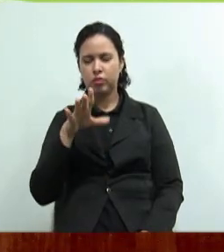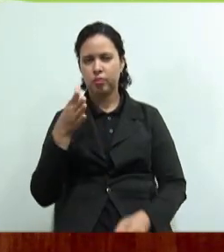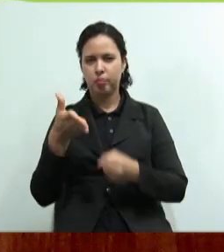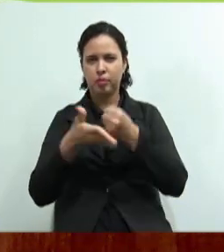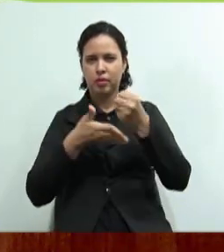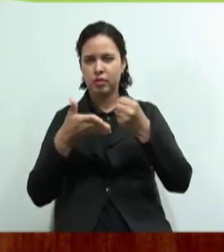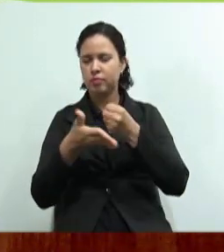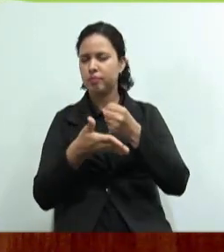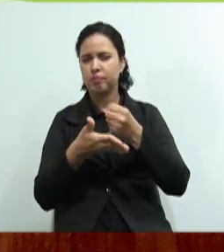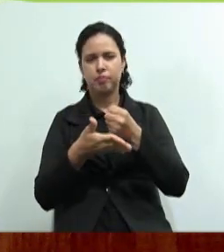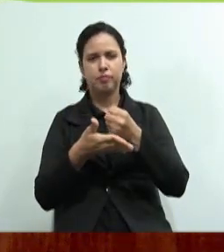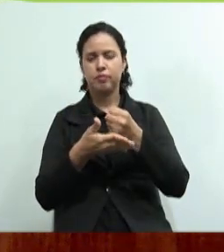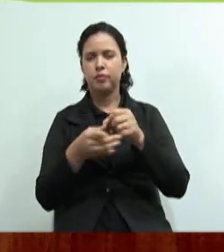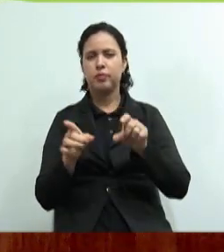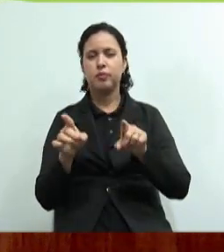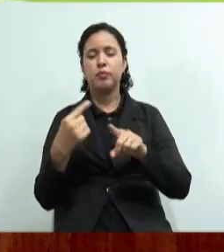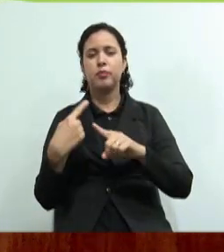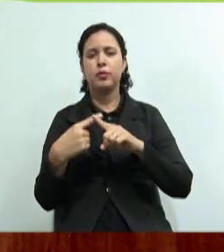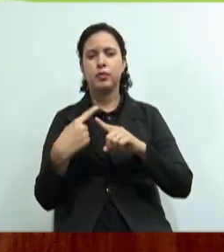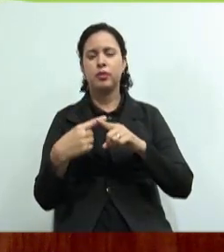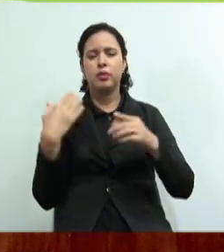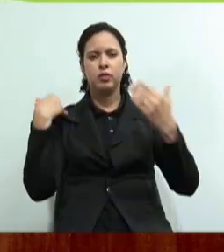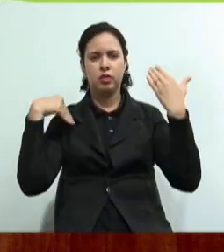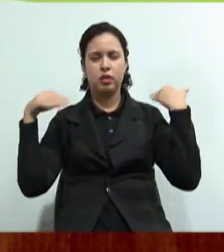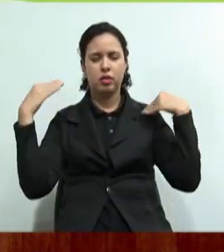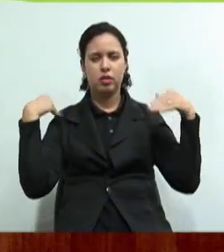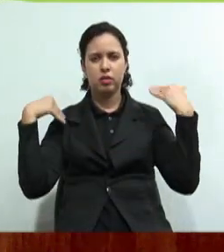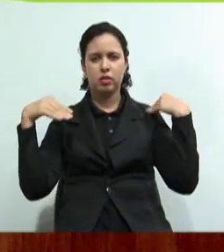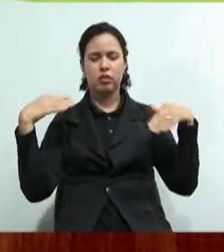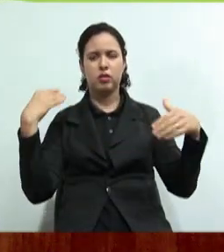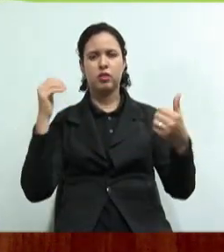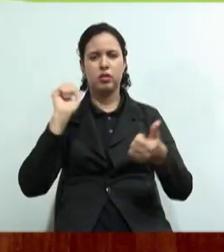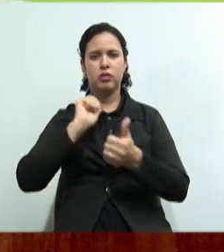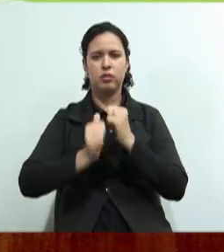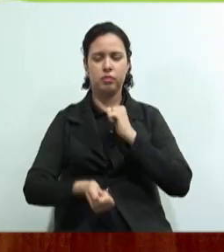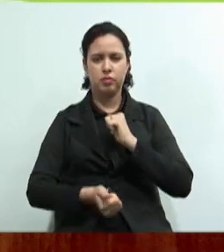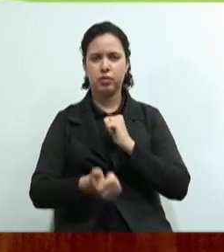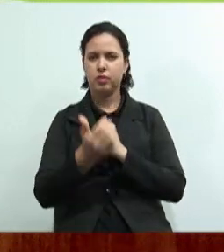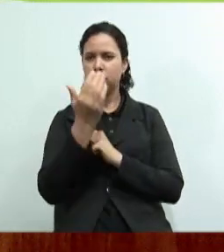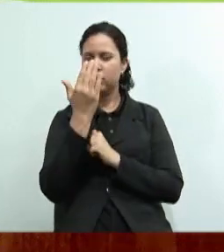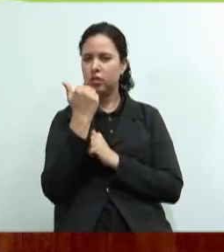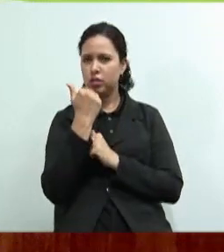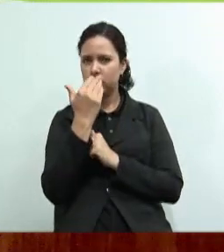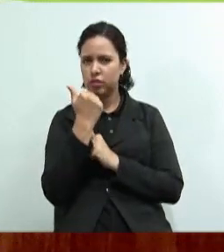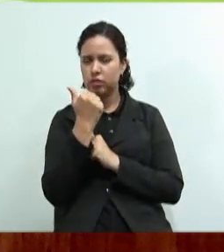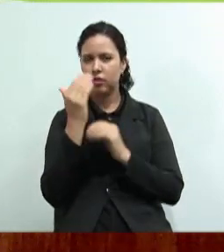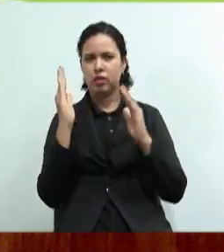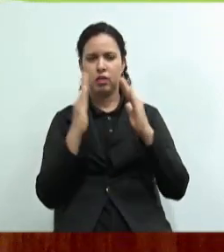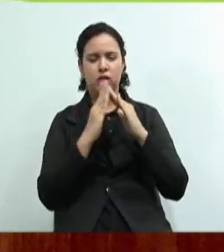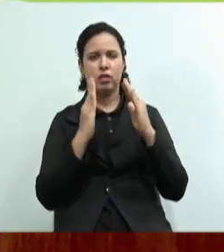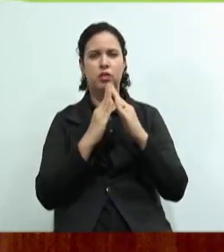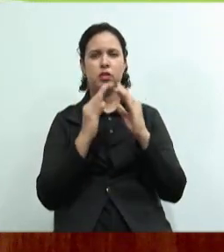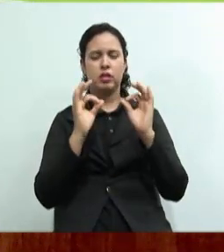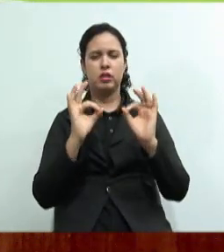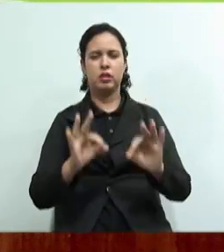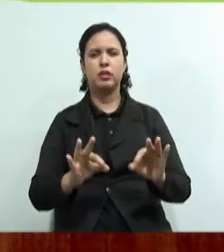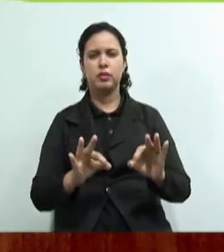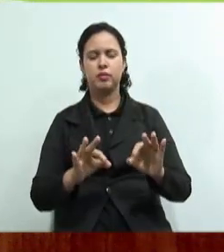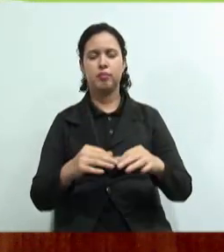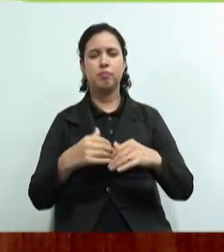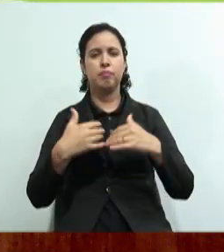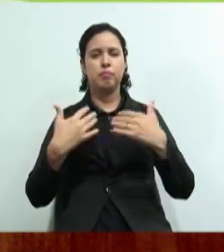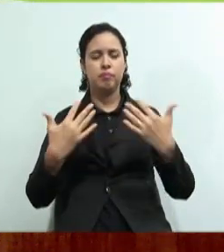ele é básico, ele é um direito, né? O esporte, a alimentação, a moradia digna.